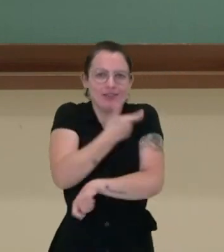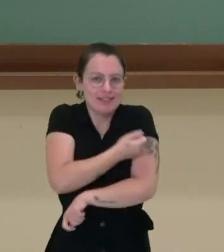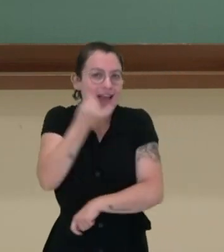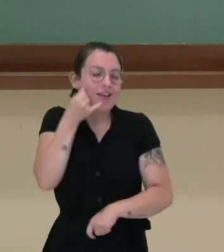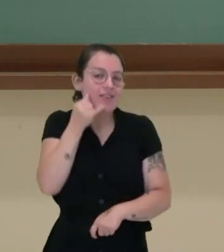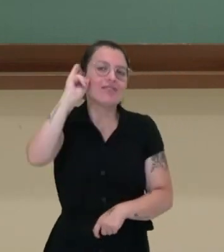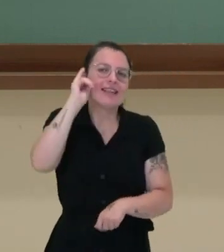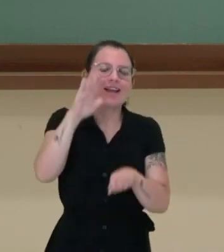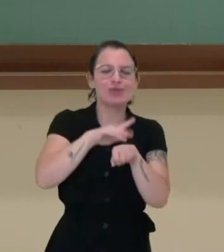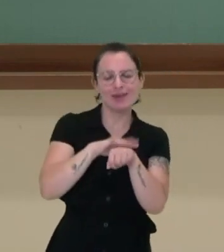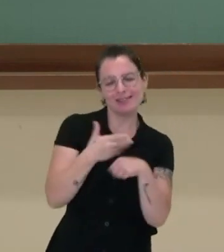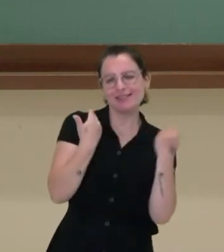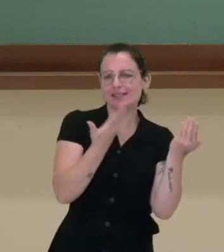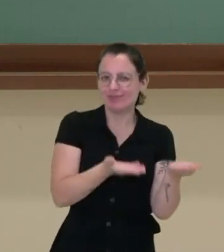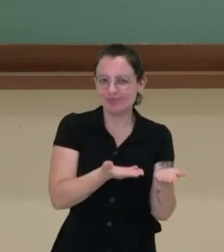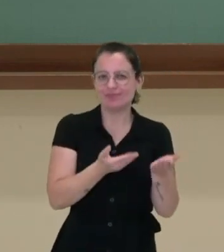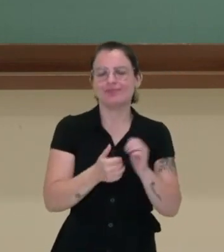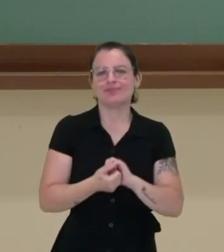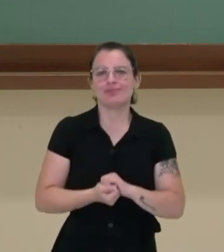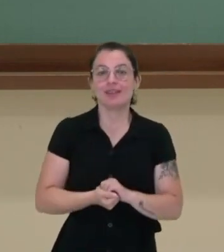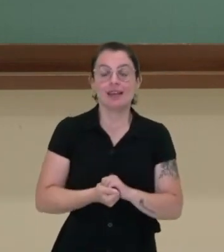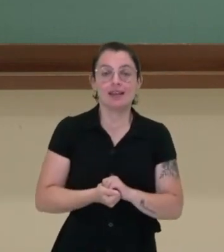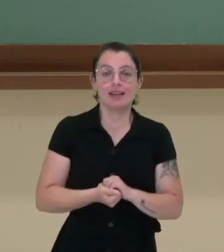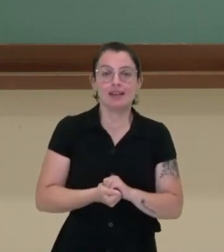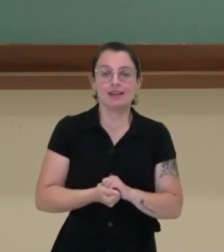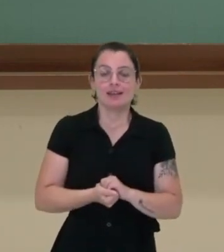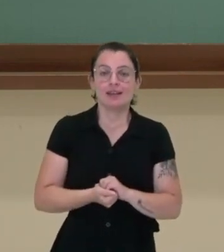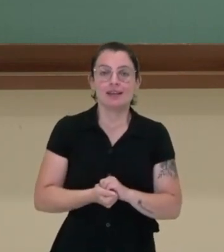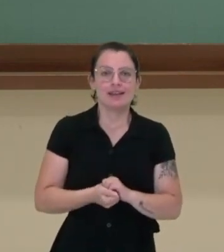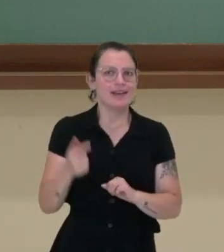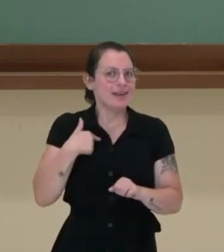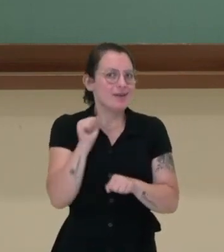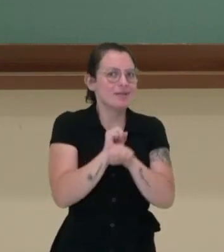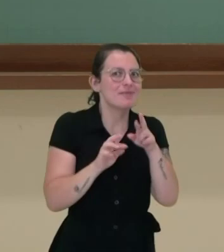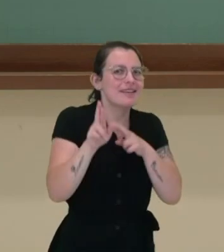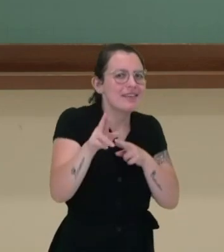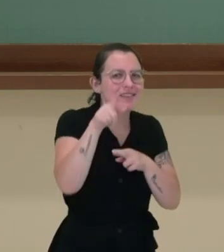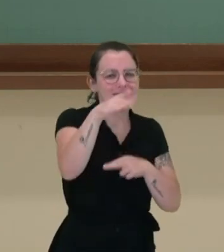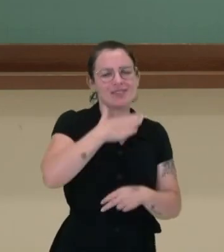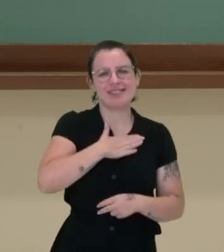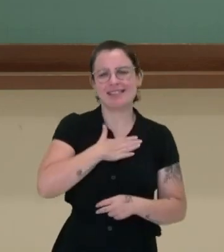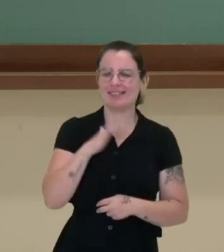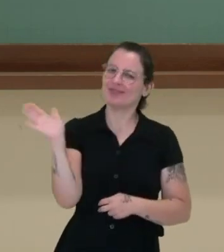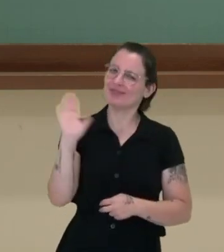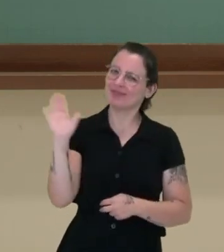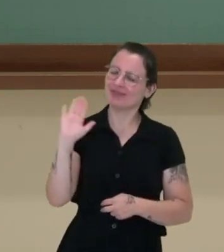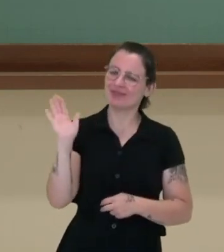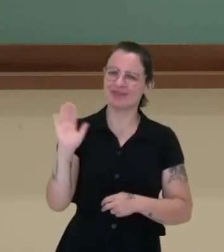todas essas doenças. Espero que vocês tenham gostado. Até breve!